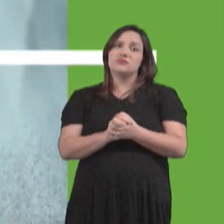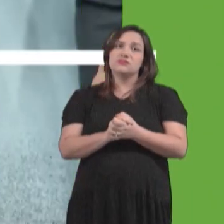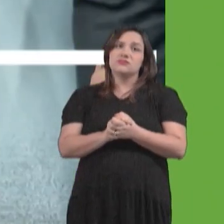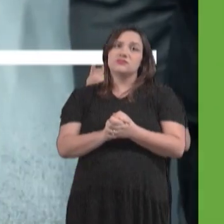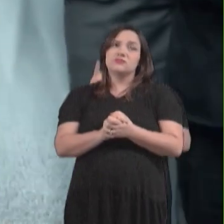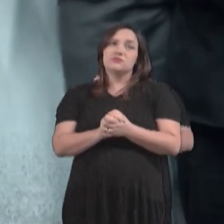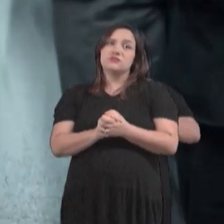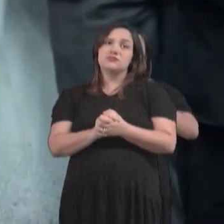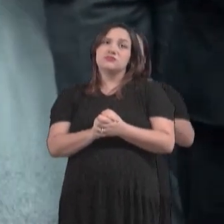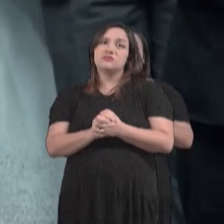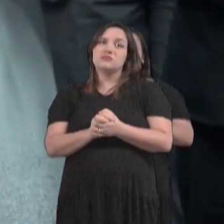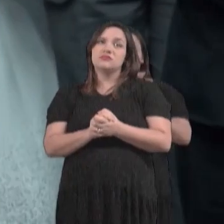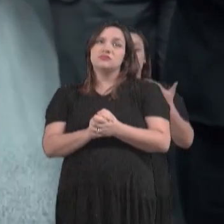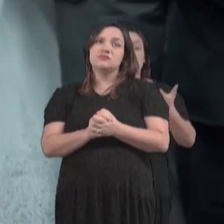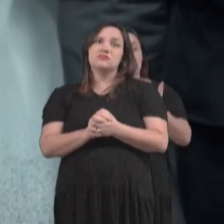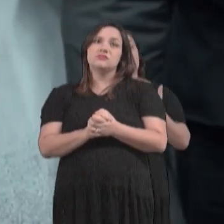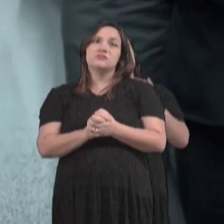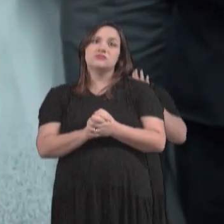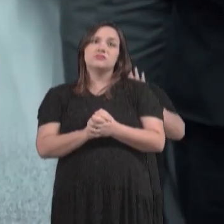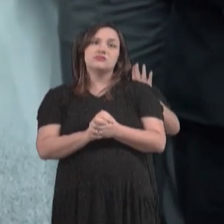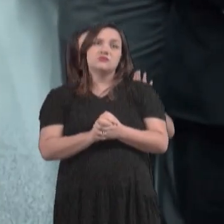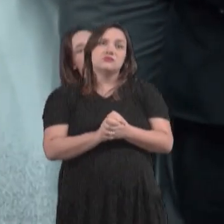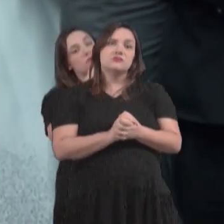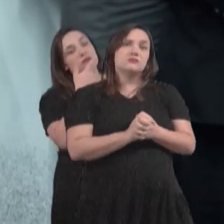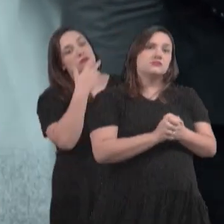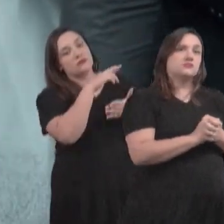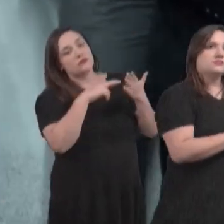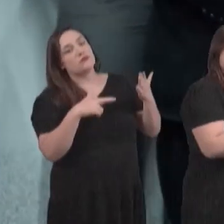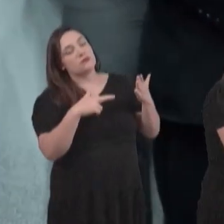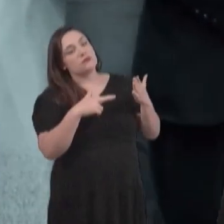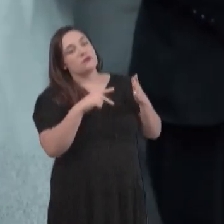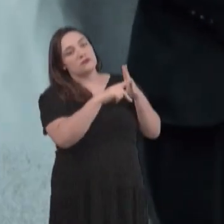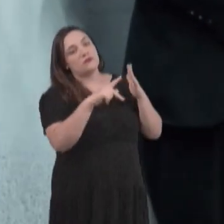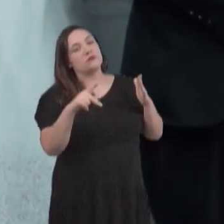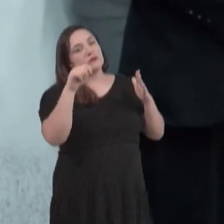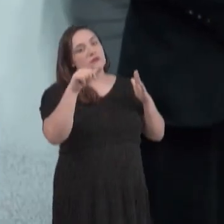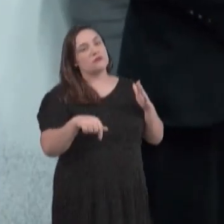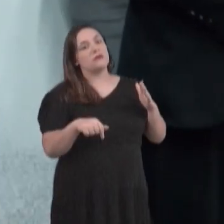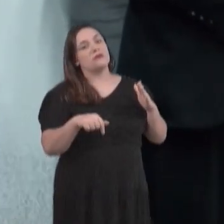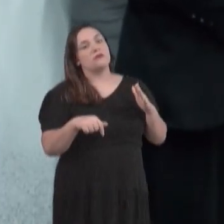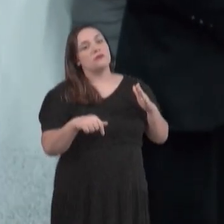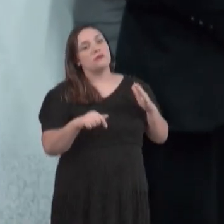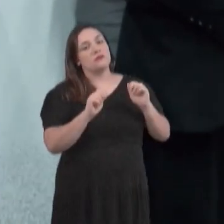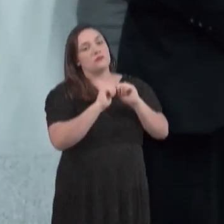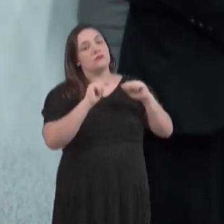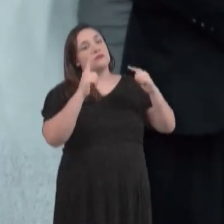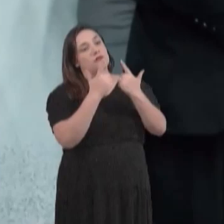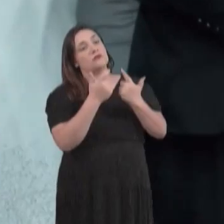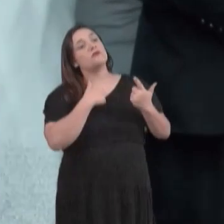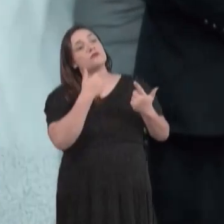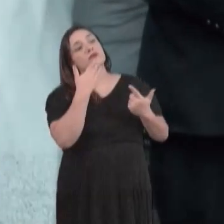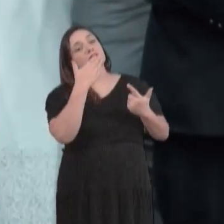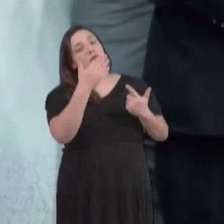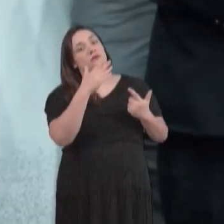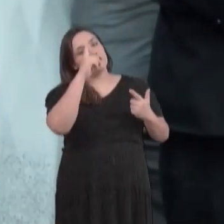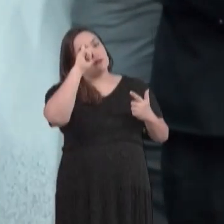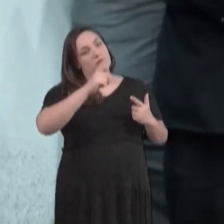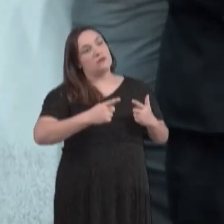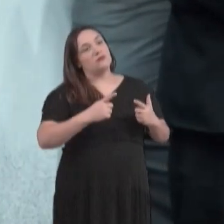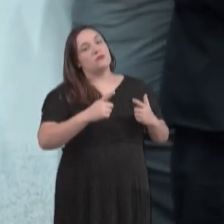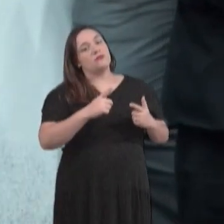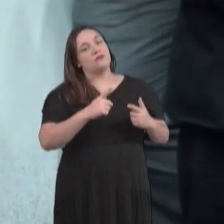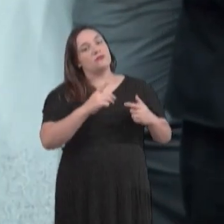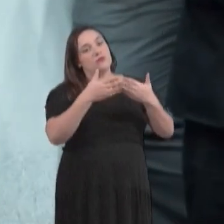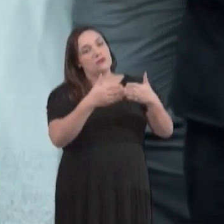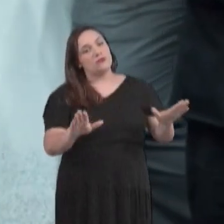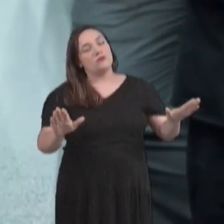Fazer um requerimento a Vossa Excelência, digno presidente desta casa, para que determine uma